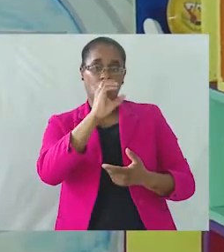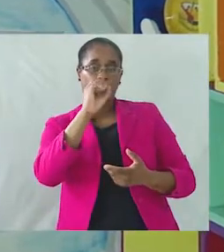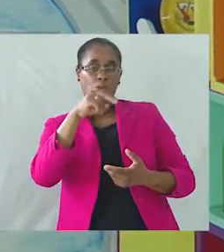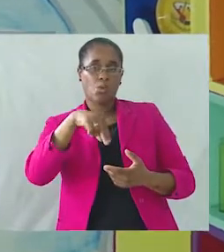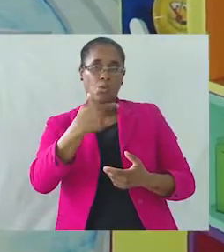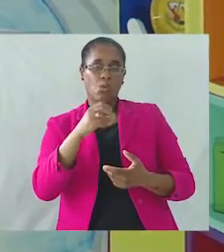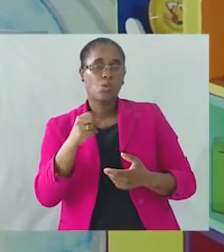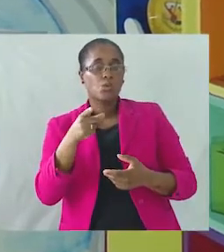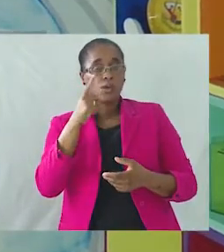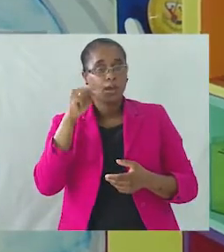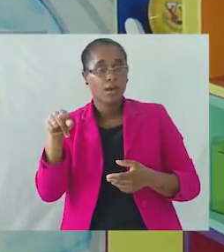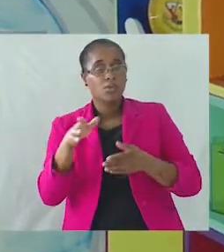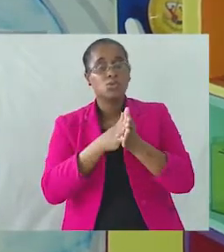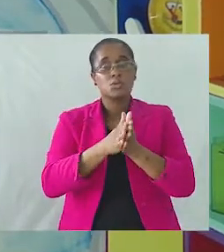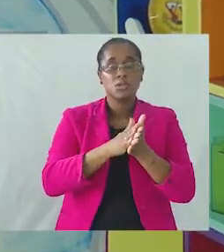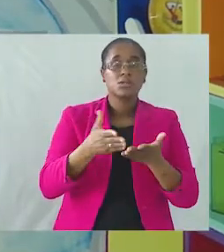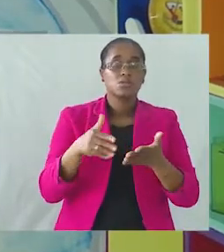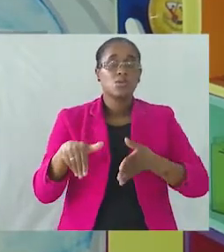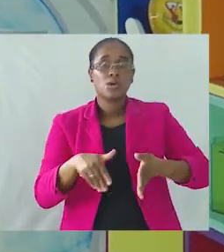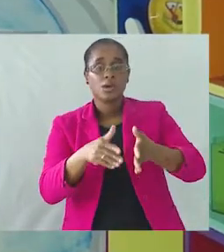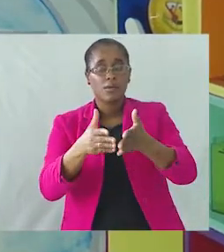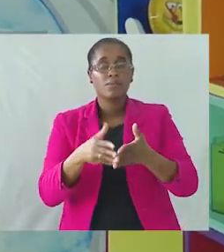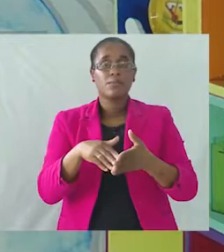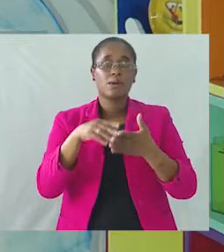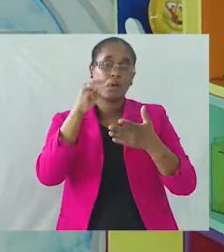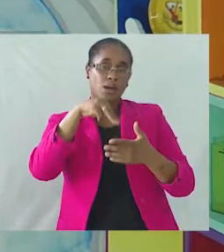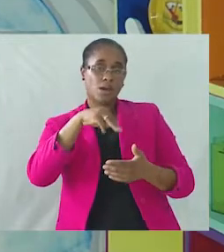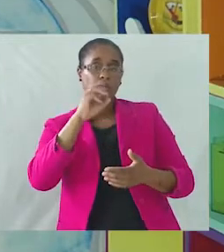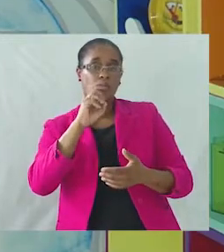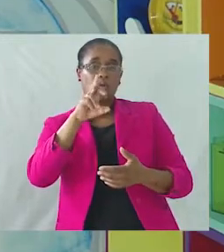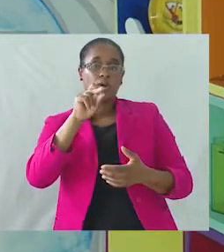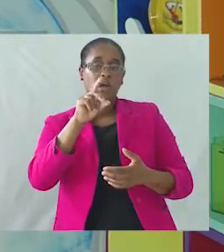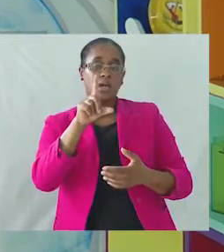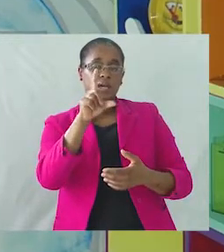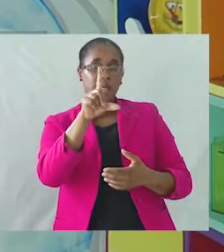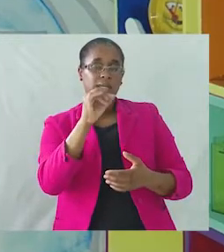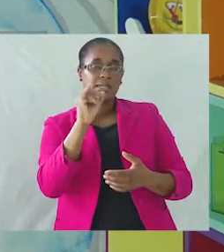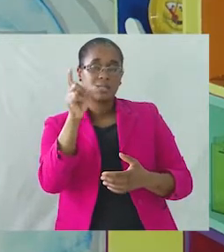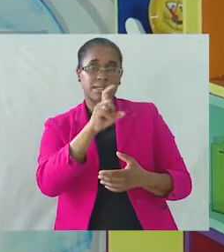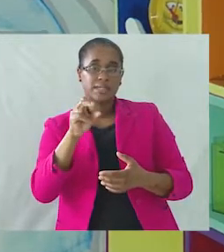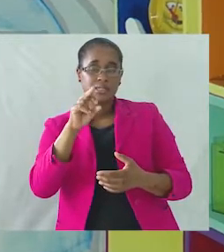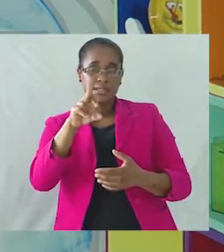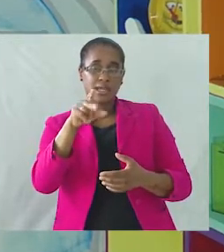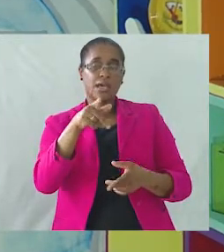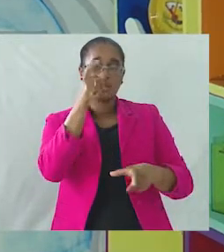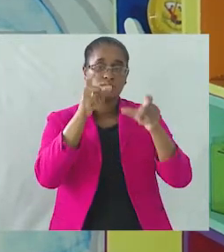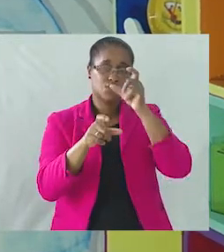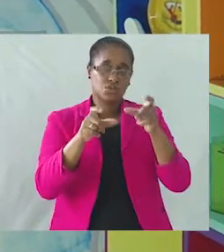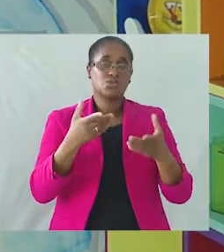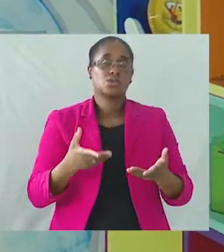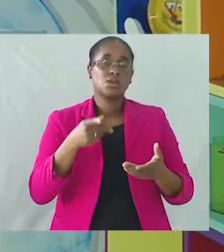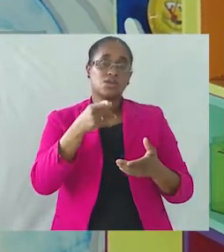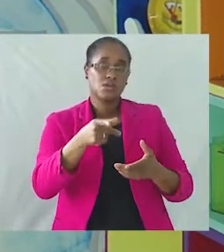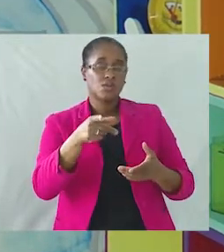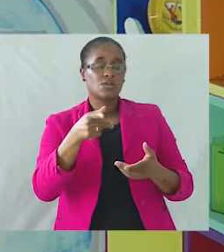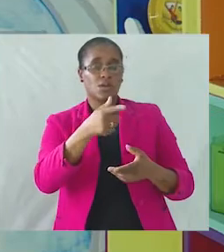utilizado como um meio para moralizar as pessoas. Por isso, vamos ver os objetivos